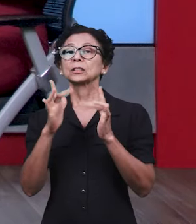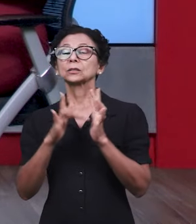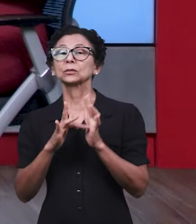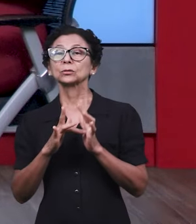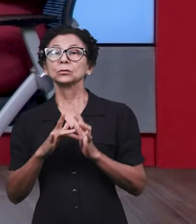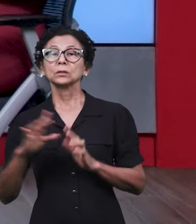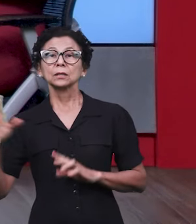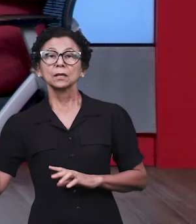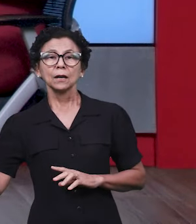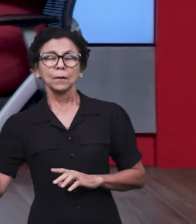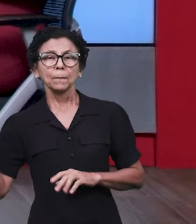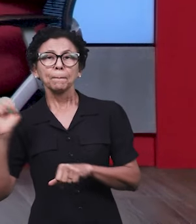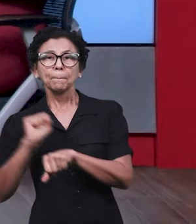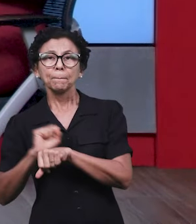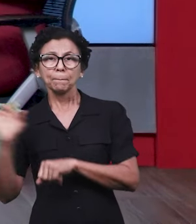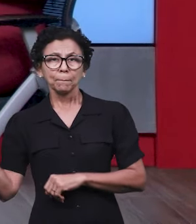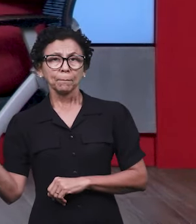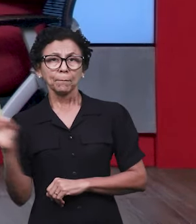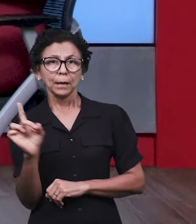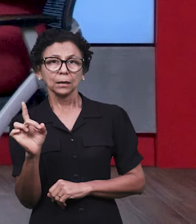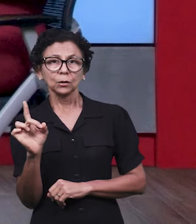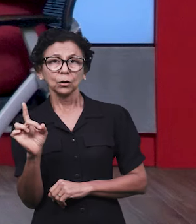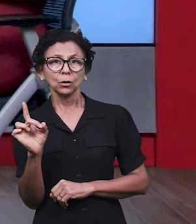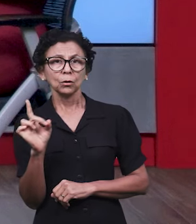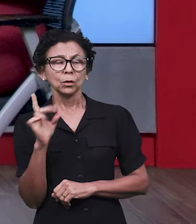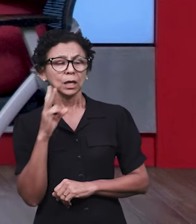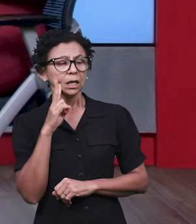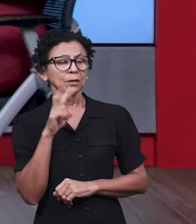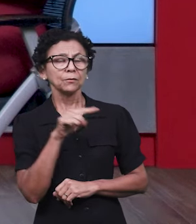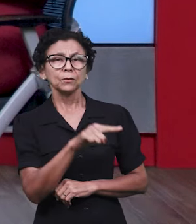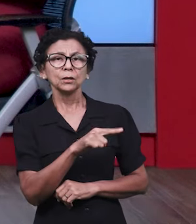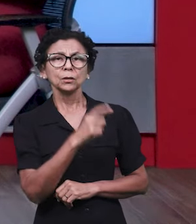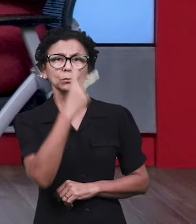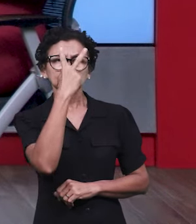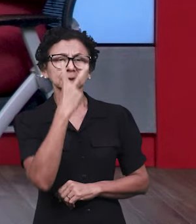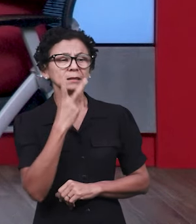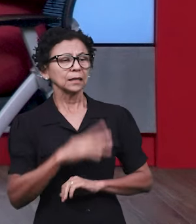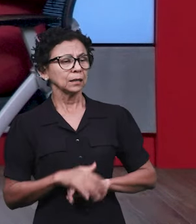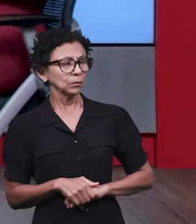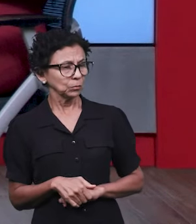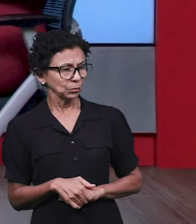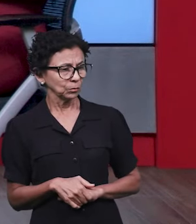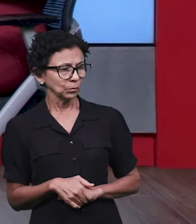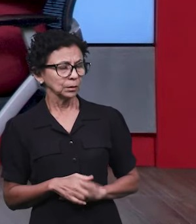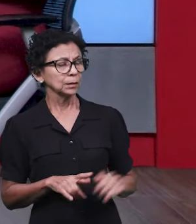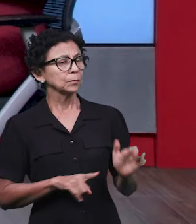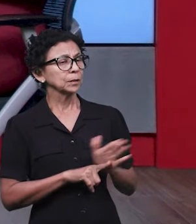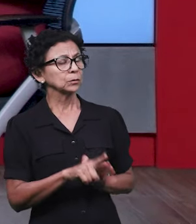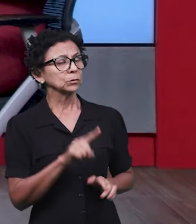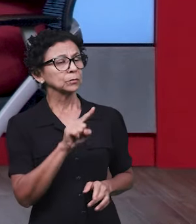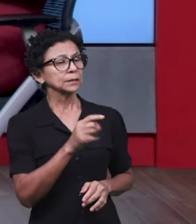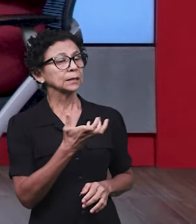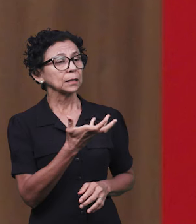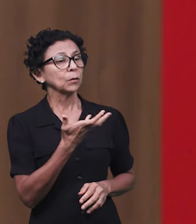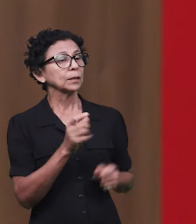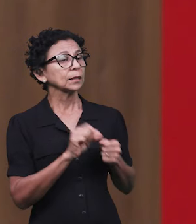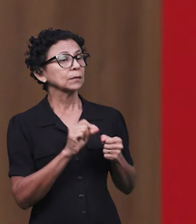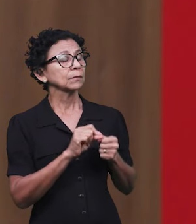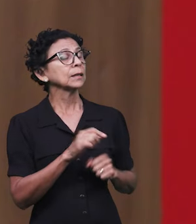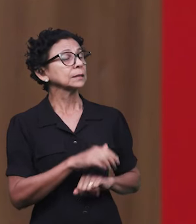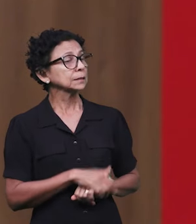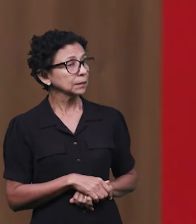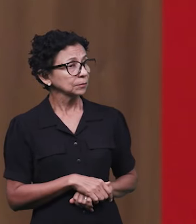parou, sabe, pastor? Jesus parou e foi até ele e falou, o que queres que eu te faça? Então essa é a